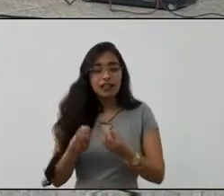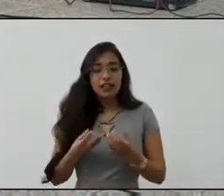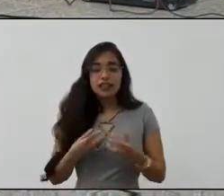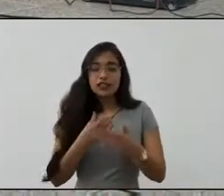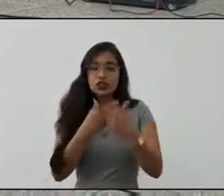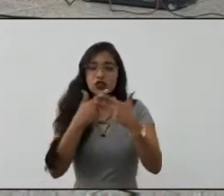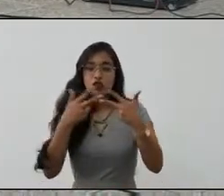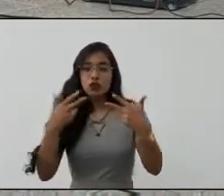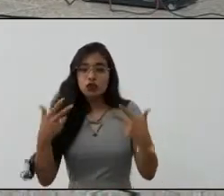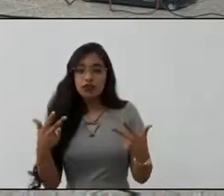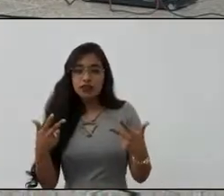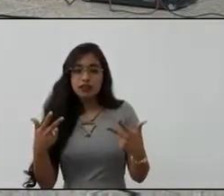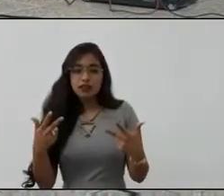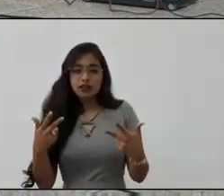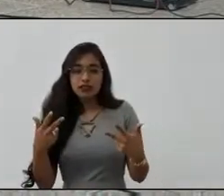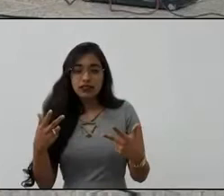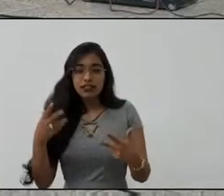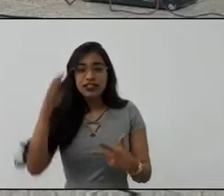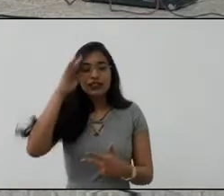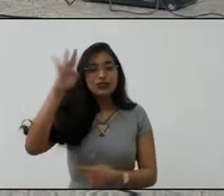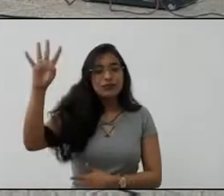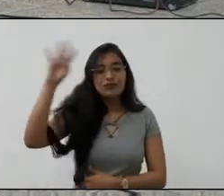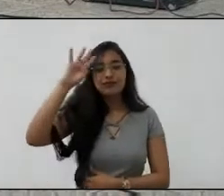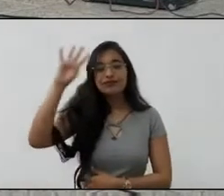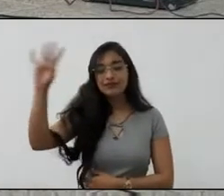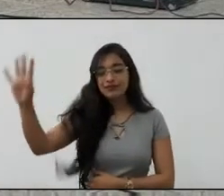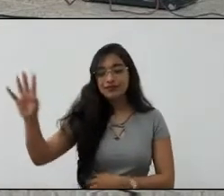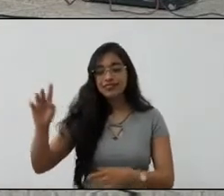aconteceriam ou não vão acontecer ainda.